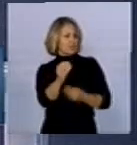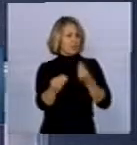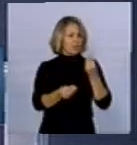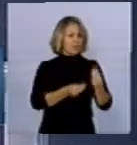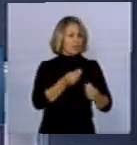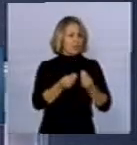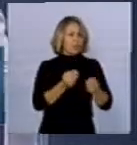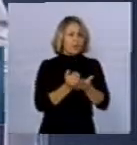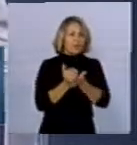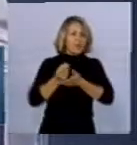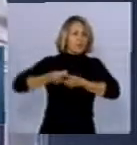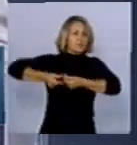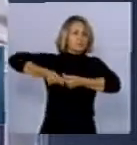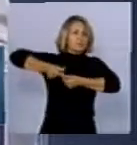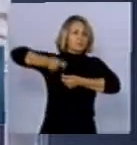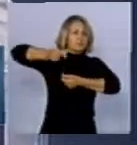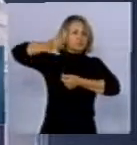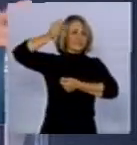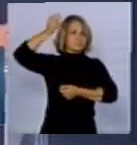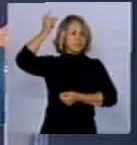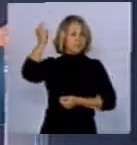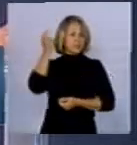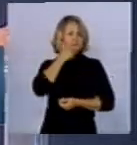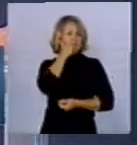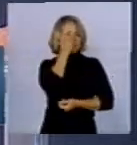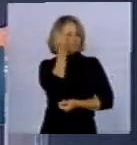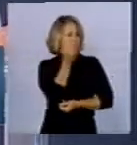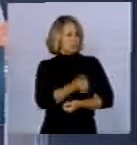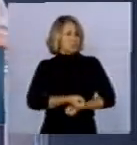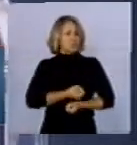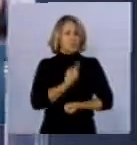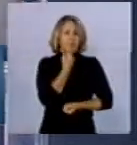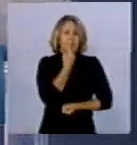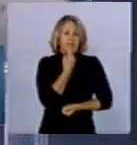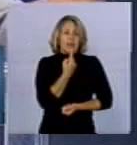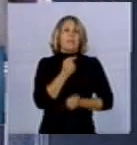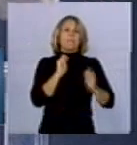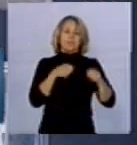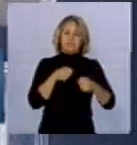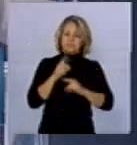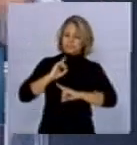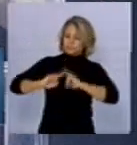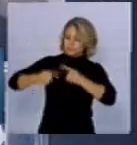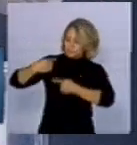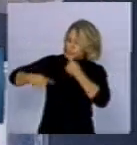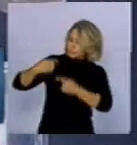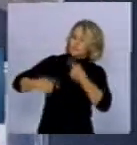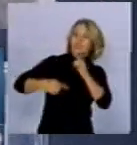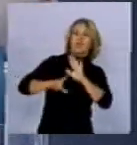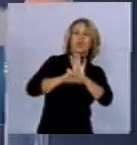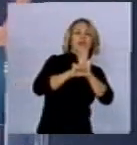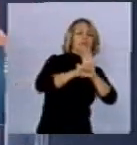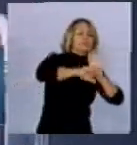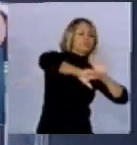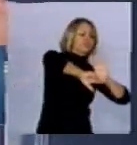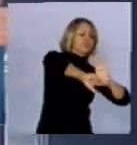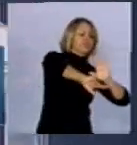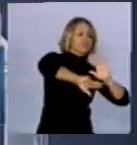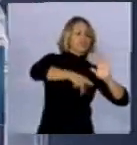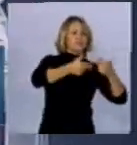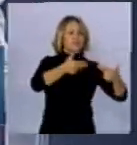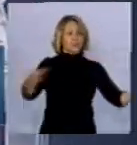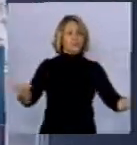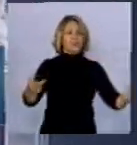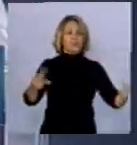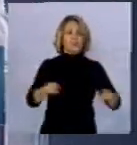passa a ser bizantina absurda pode se discutir a lei por mil outros aspectos questão